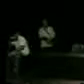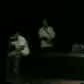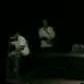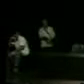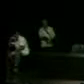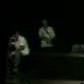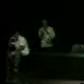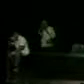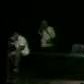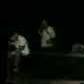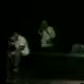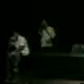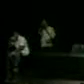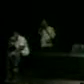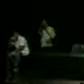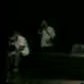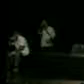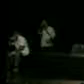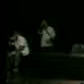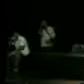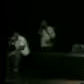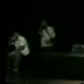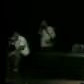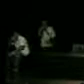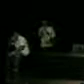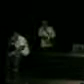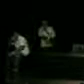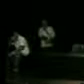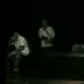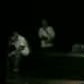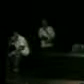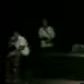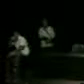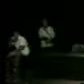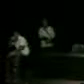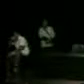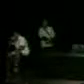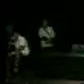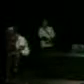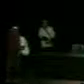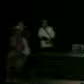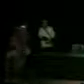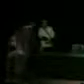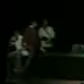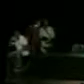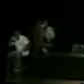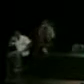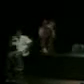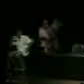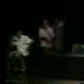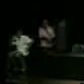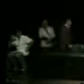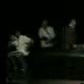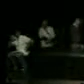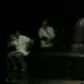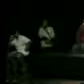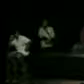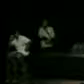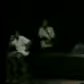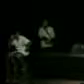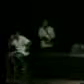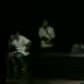nosso presidente da Assembleia, deputado Pedro Westphal, e registrar que o deputado Pedro nos dá toda a estrutura para fazer